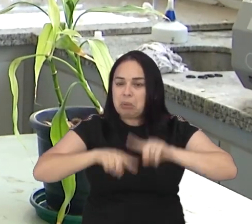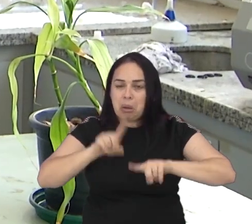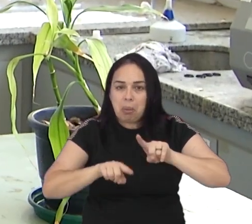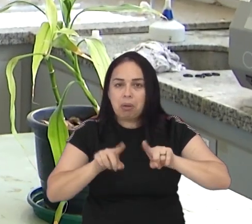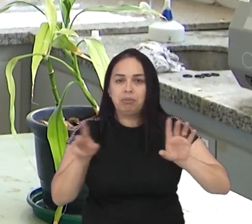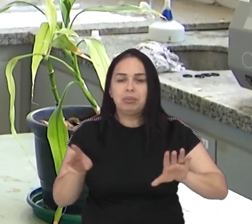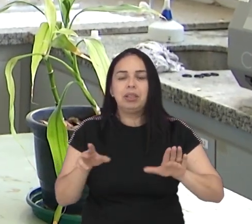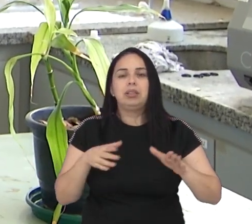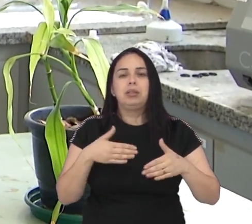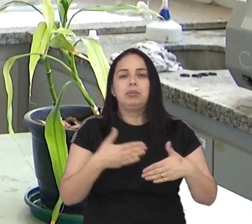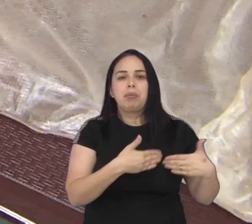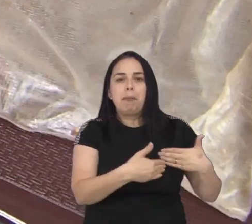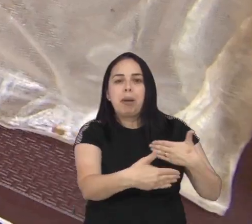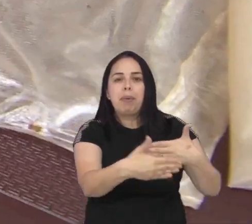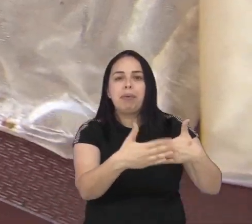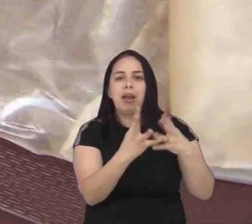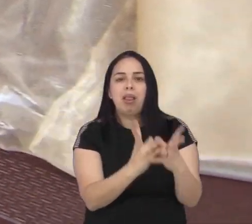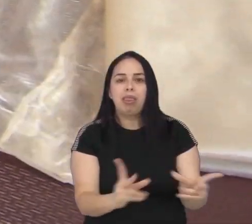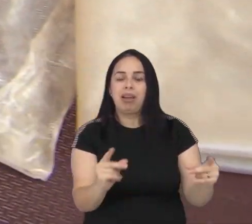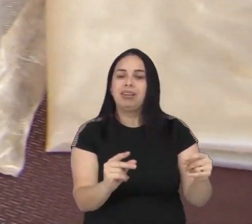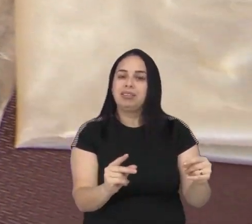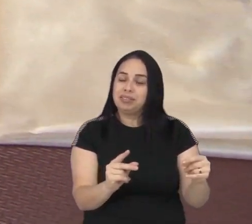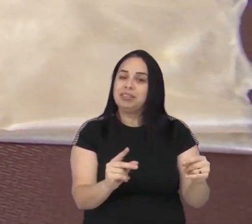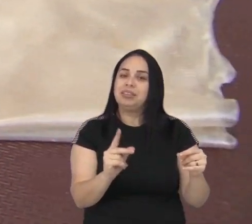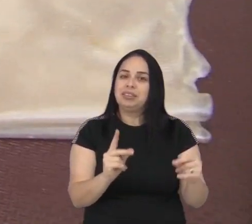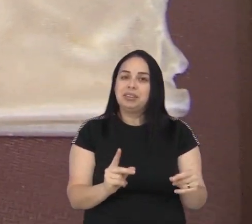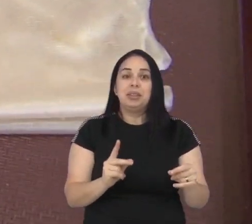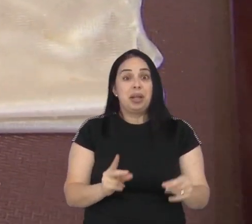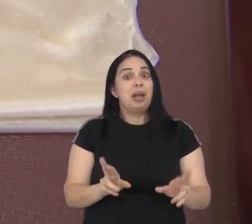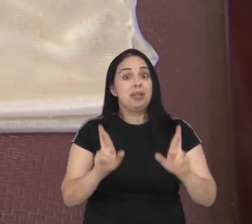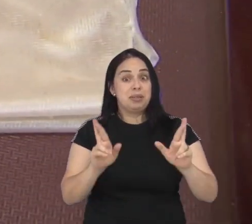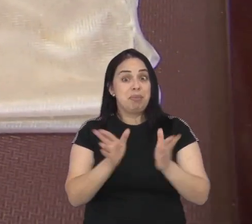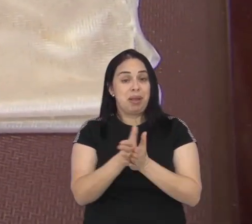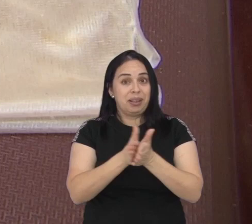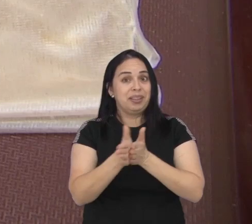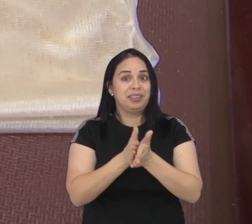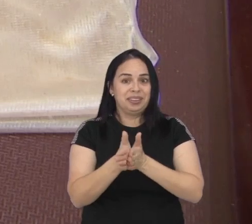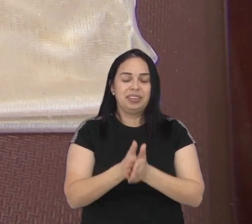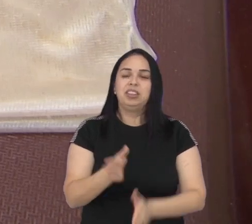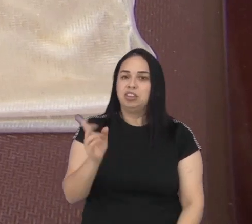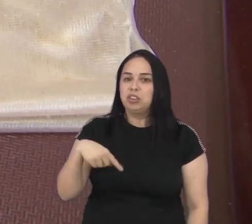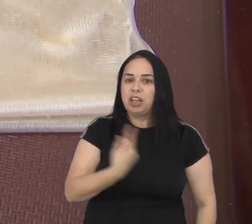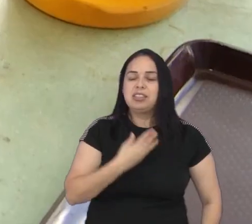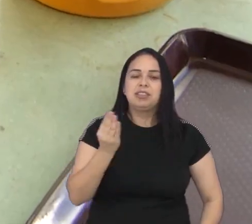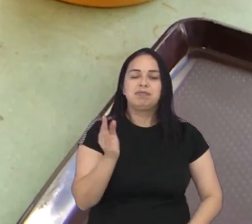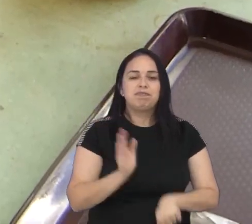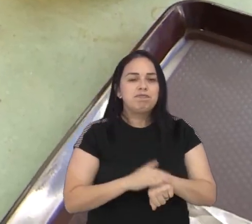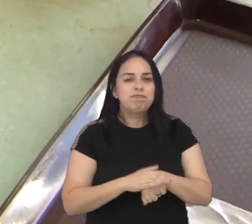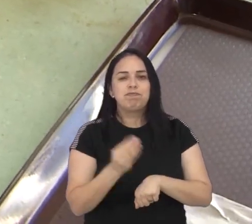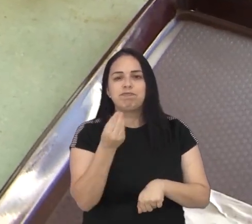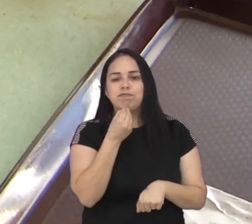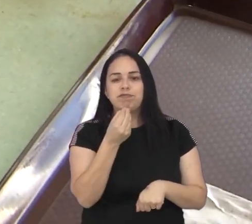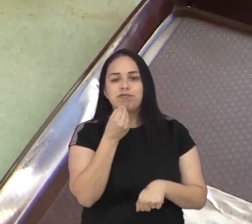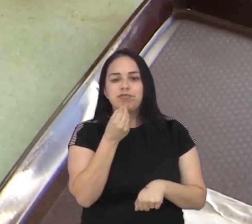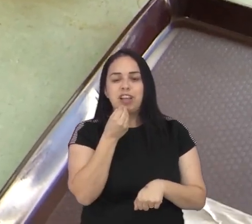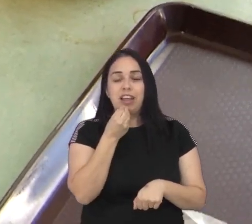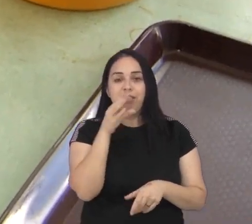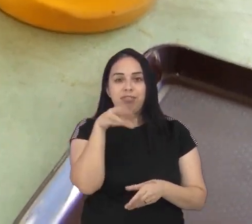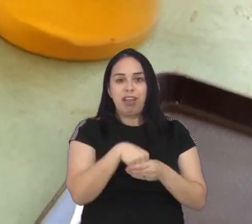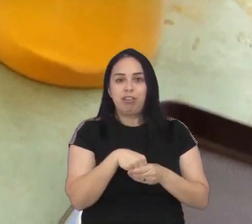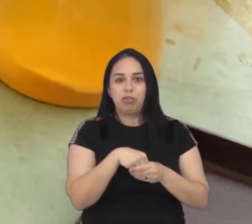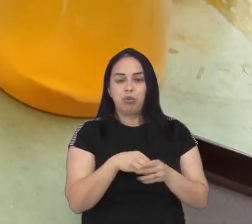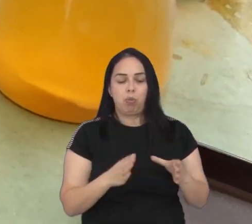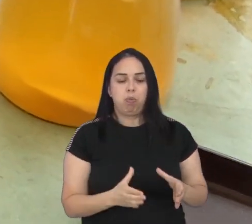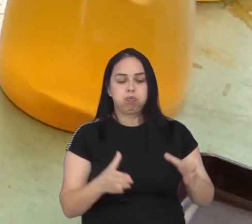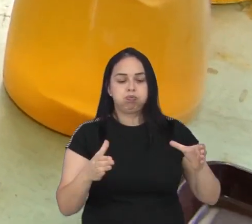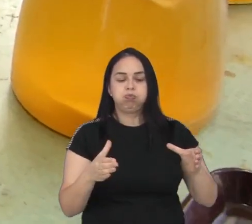as propriedades do novo produto, o tempo de decomposição é um dos aspectos mais animadores. A gente fez o teste, a gente